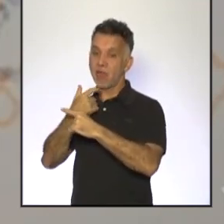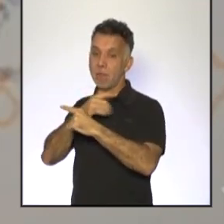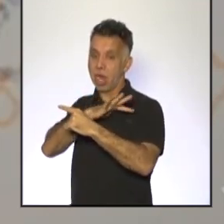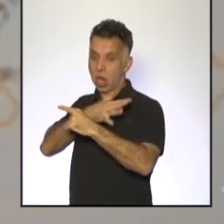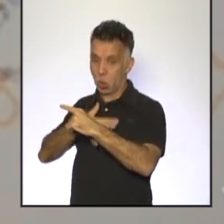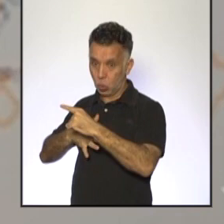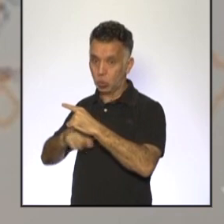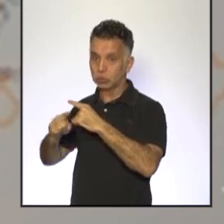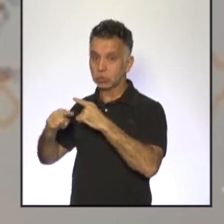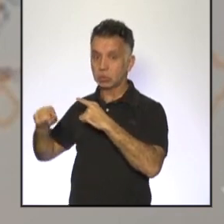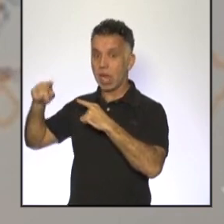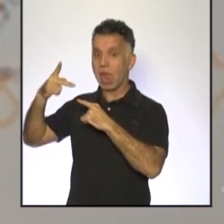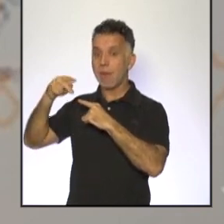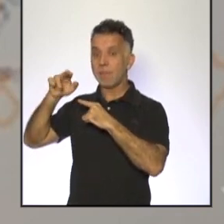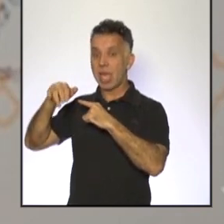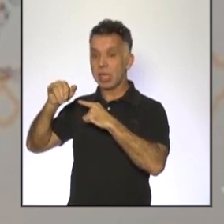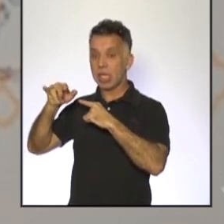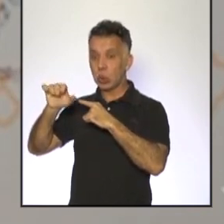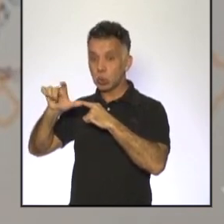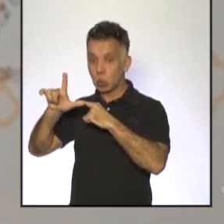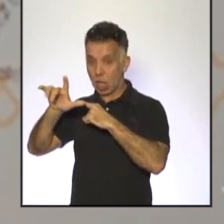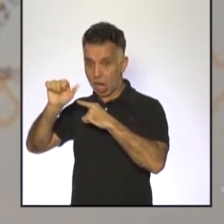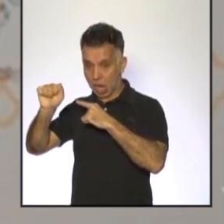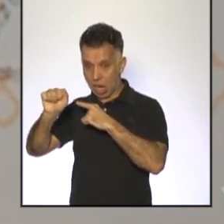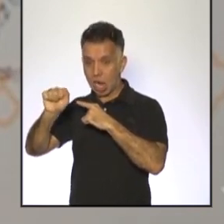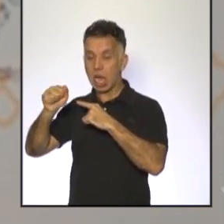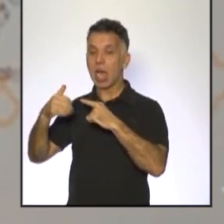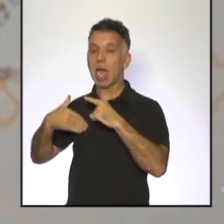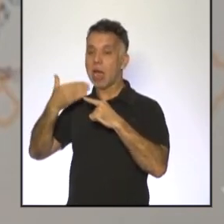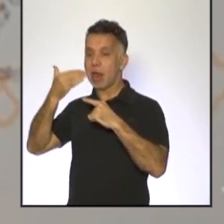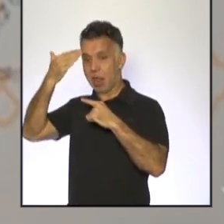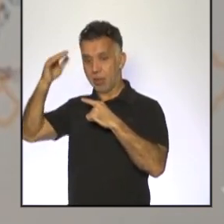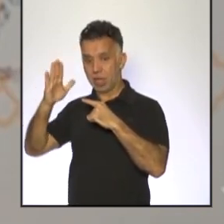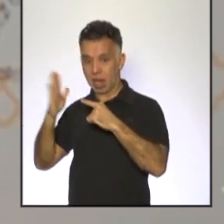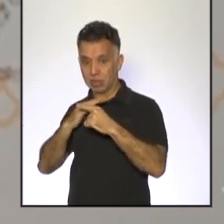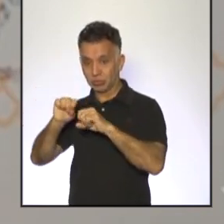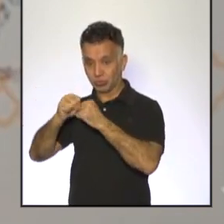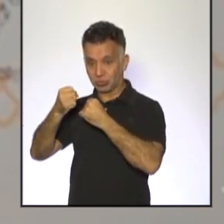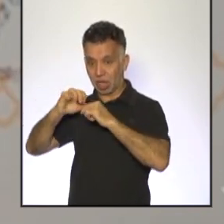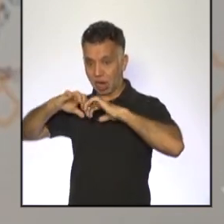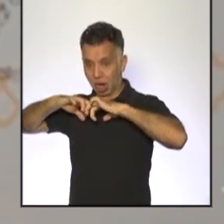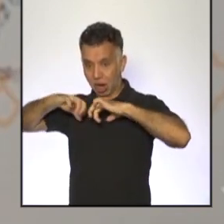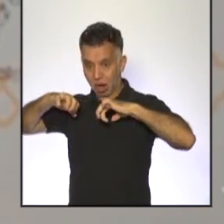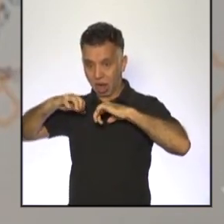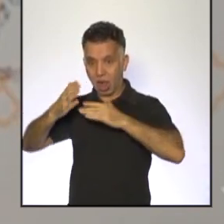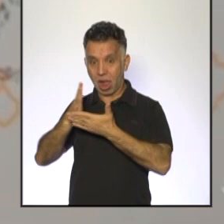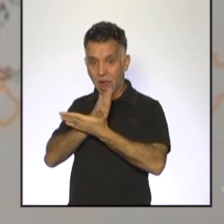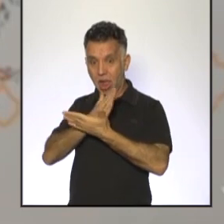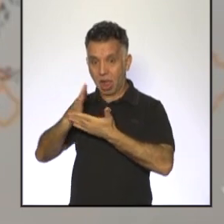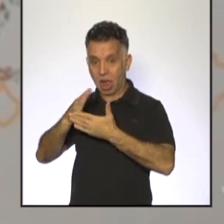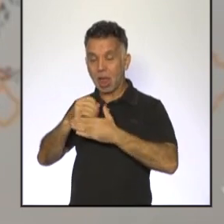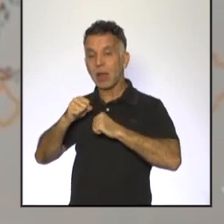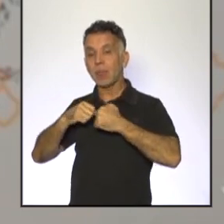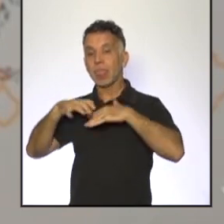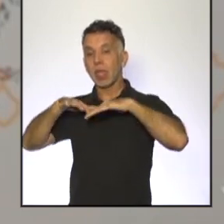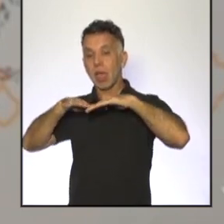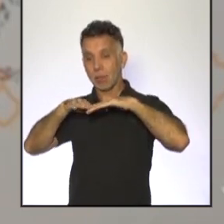Mar Vermelho é o resultado da quebra dessa placa.